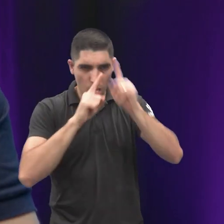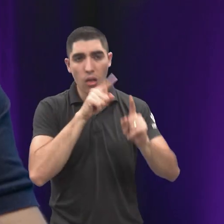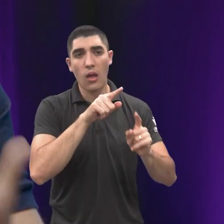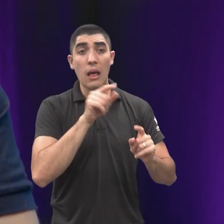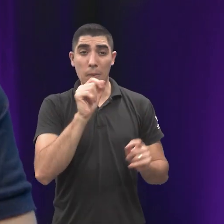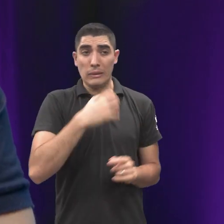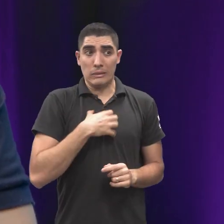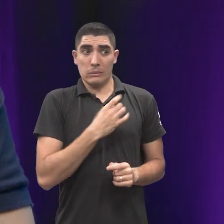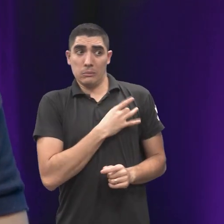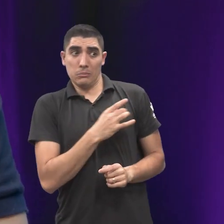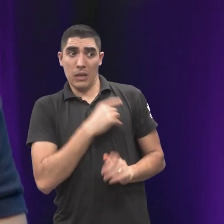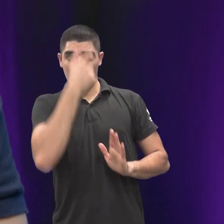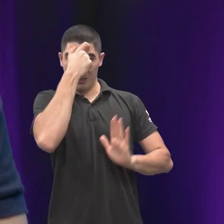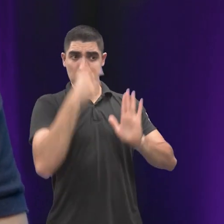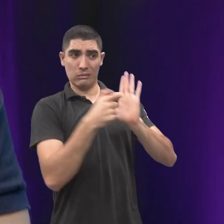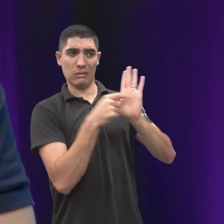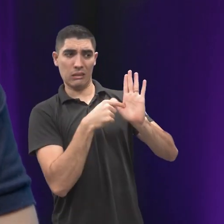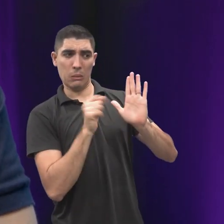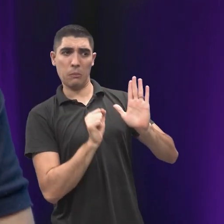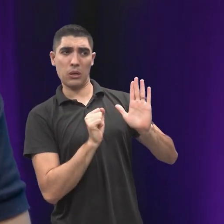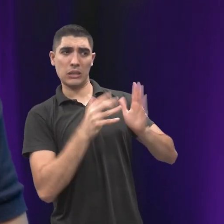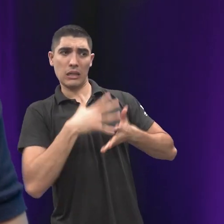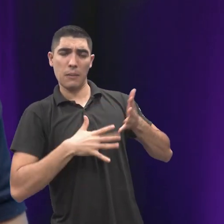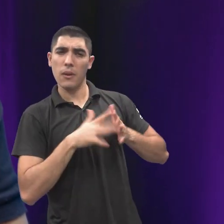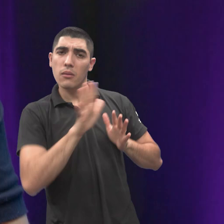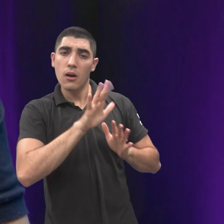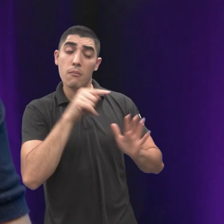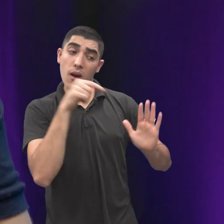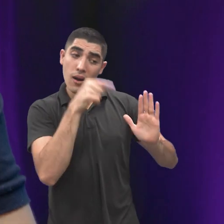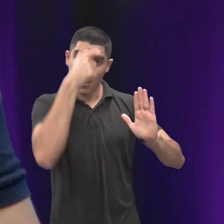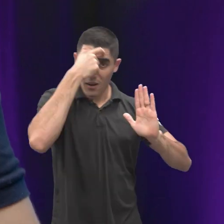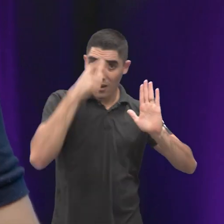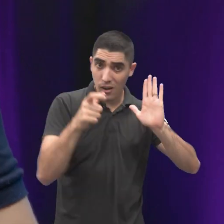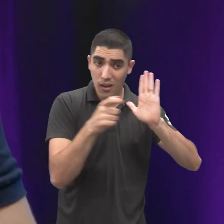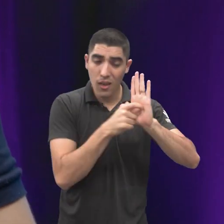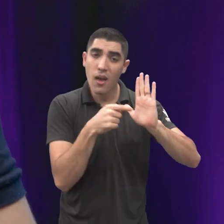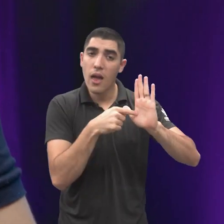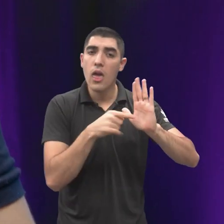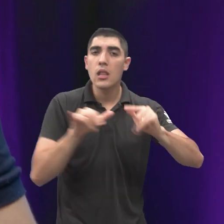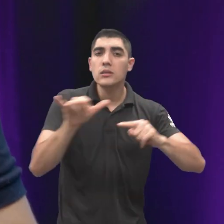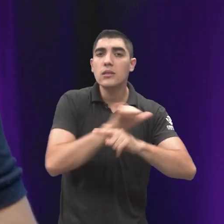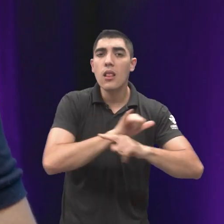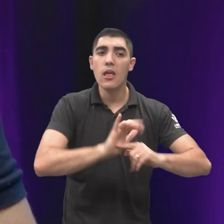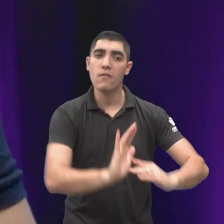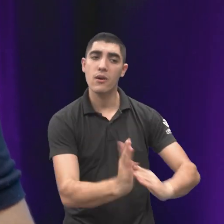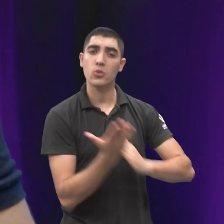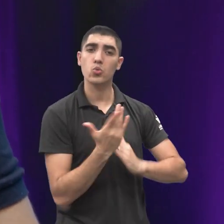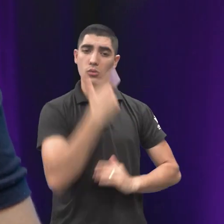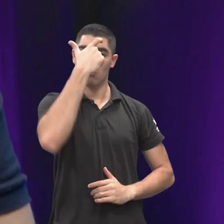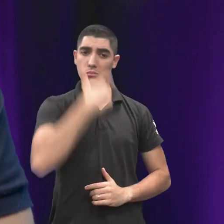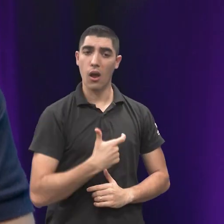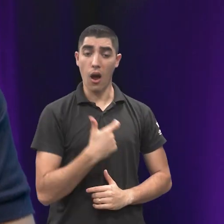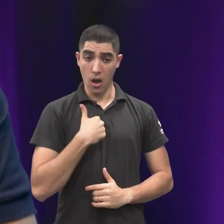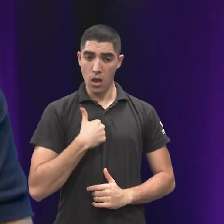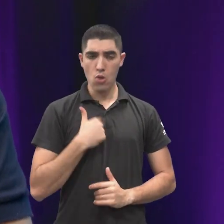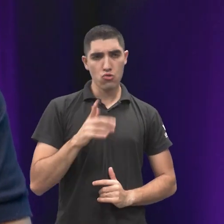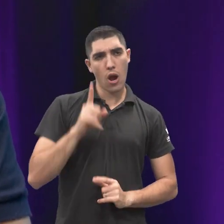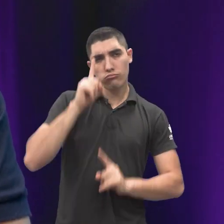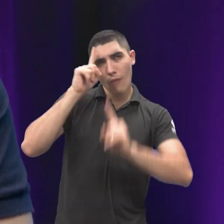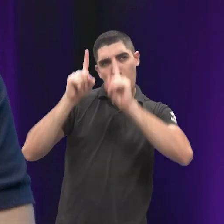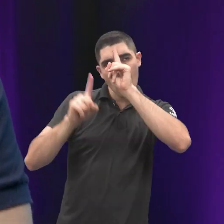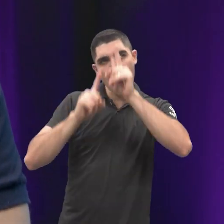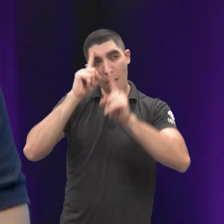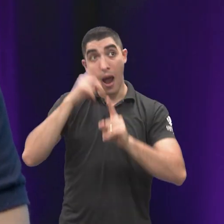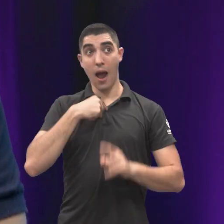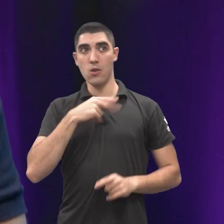procure enxergar a inteligência artificial como uma ferramenta que vai potencializar aquilo que você já faz de bom. Sim. Eu penso que